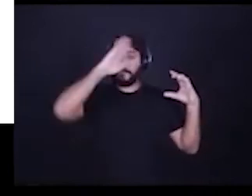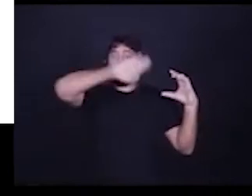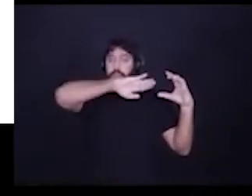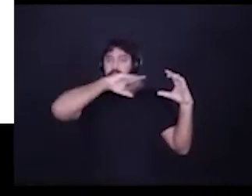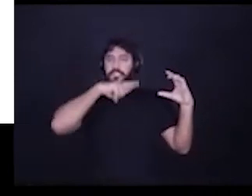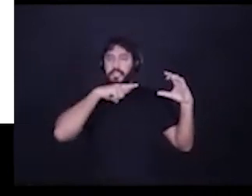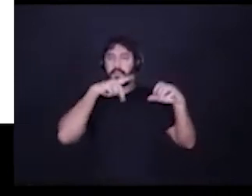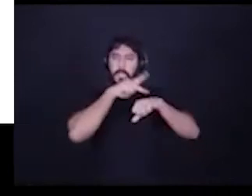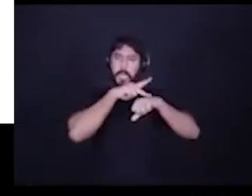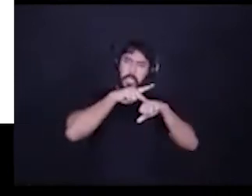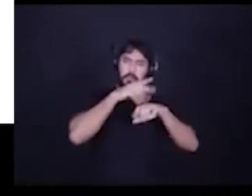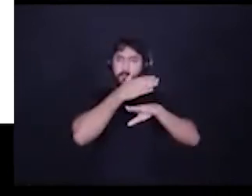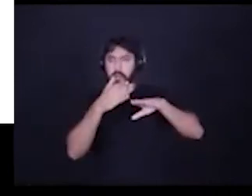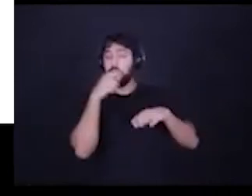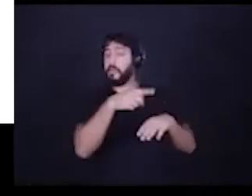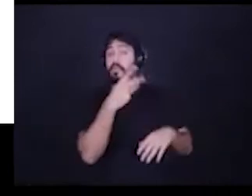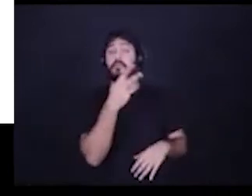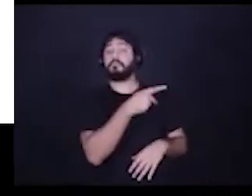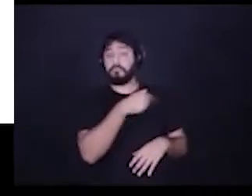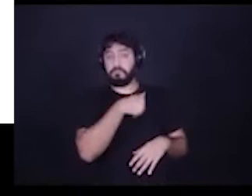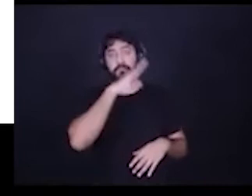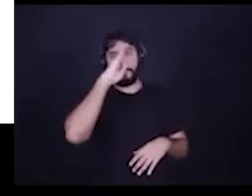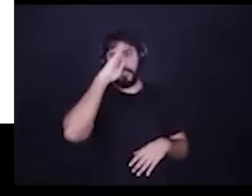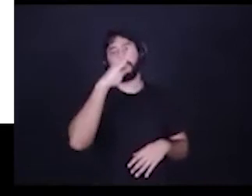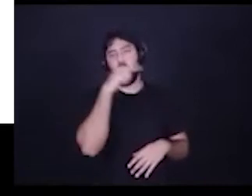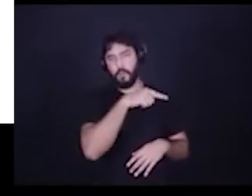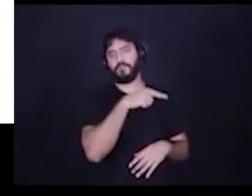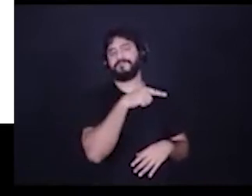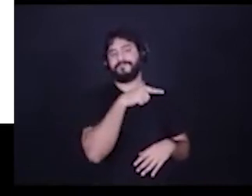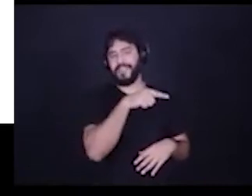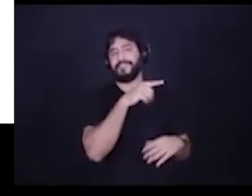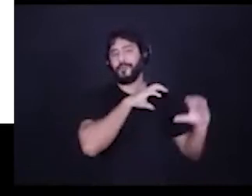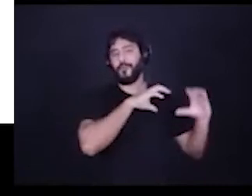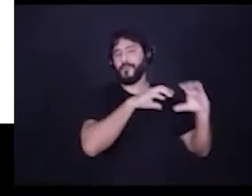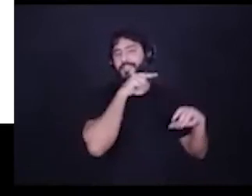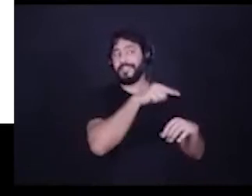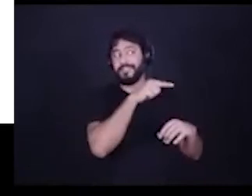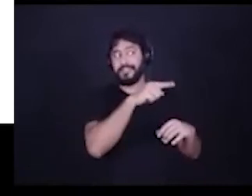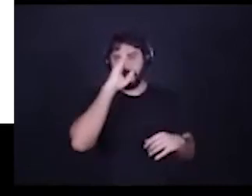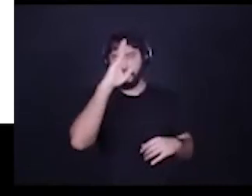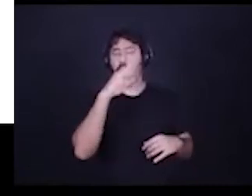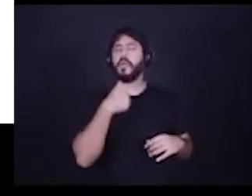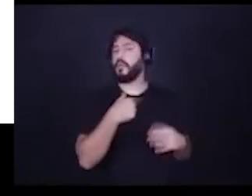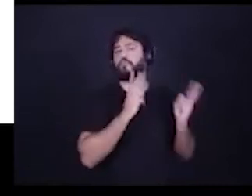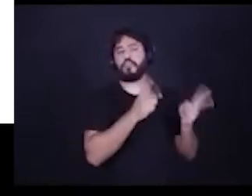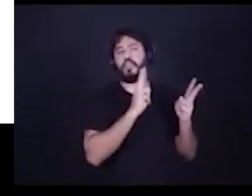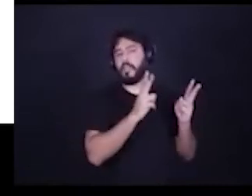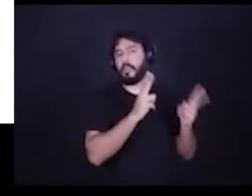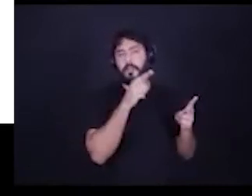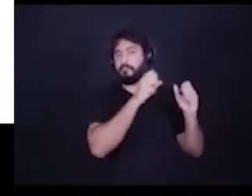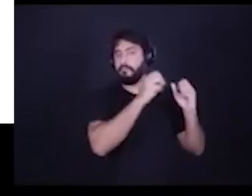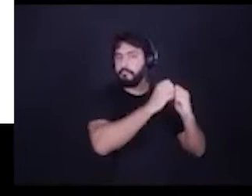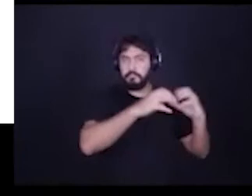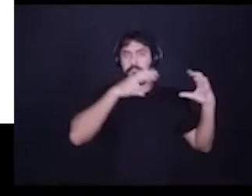se tornaram talvez os 2 elementos mais importantes dessa comunicação. Então, de alguma maneira, eu zelo para que eles estejam sempre aparecendo em